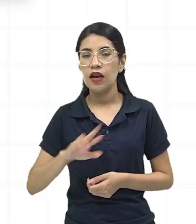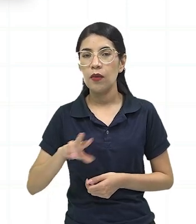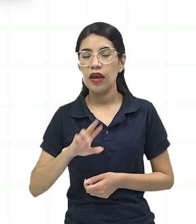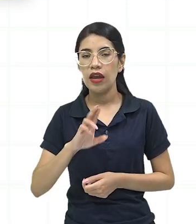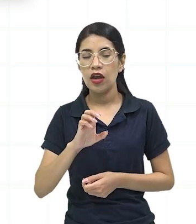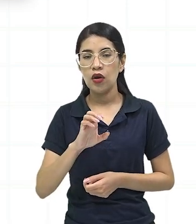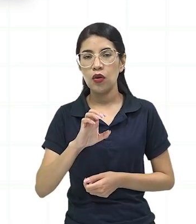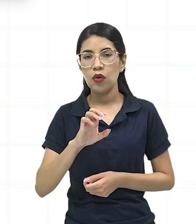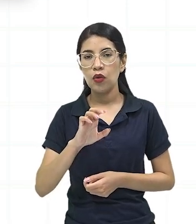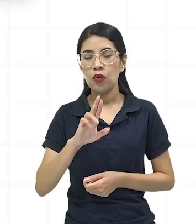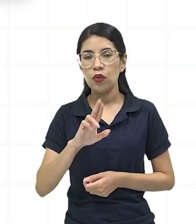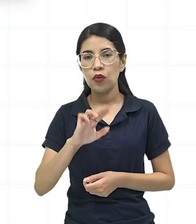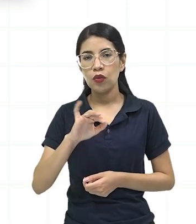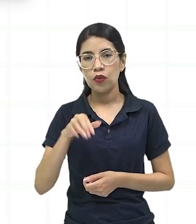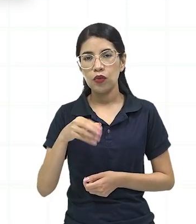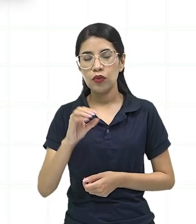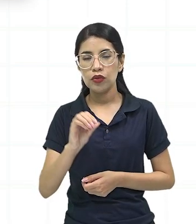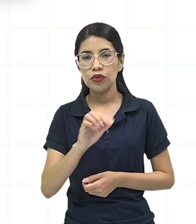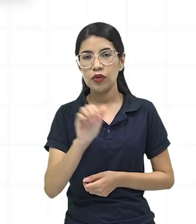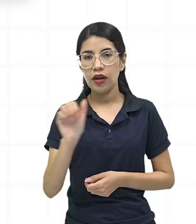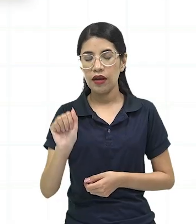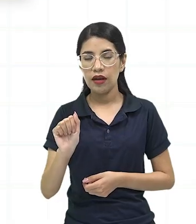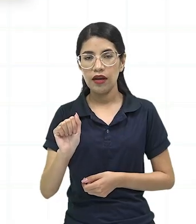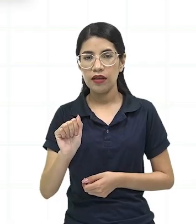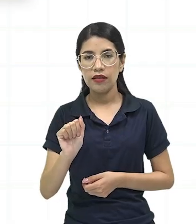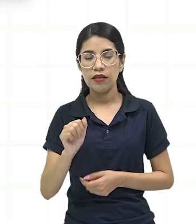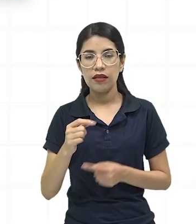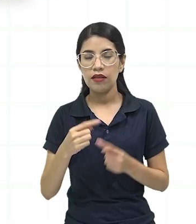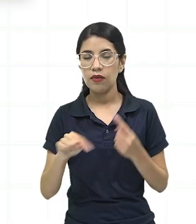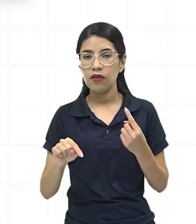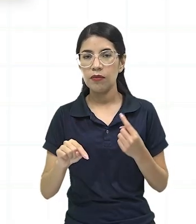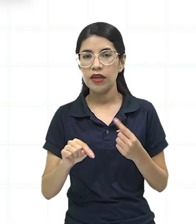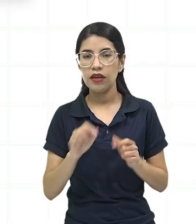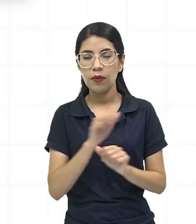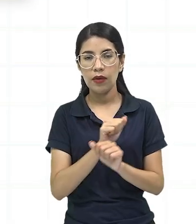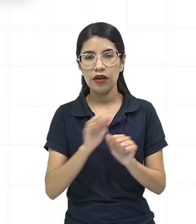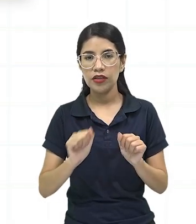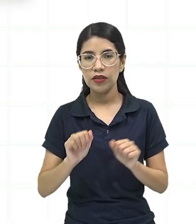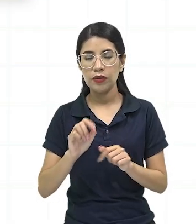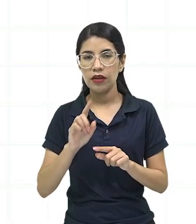tem um artigo, uma preposição antes. Ele vem sozinho.